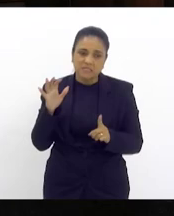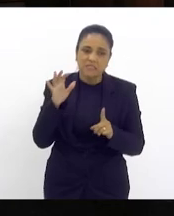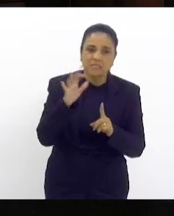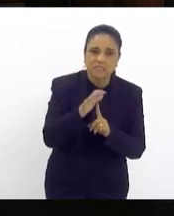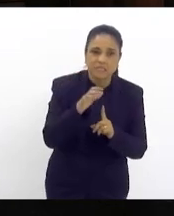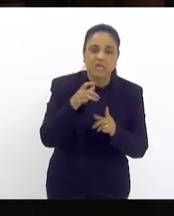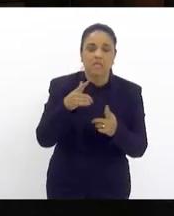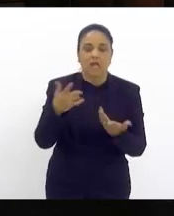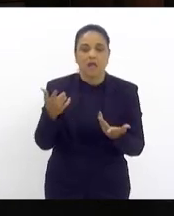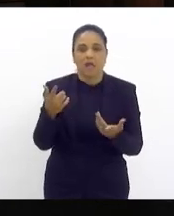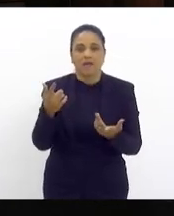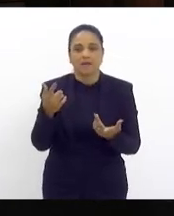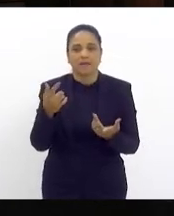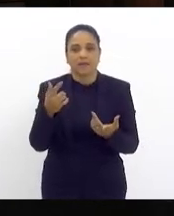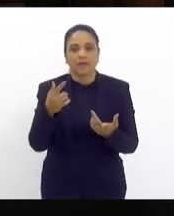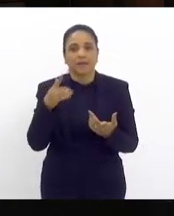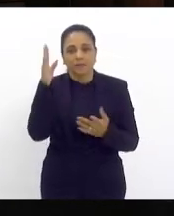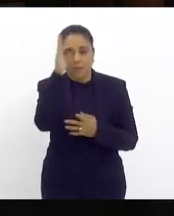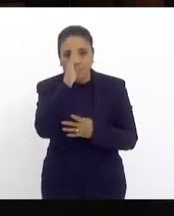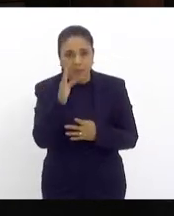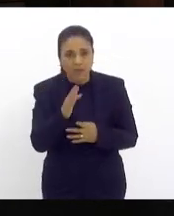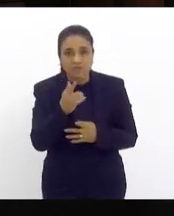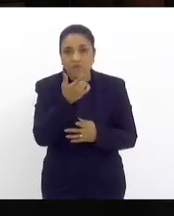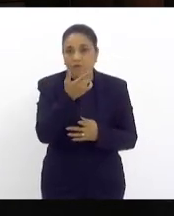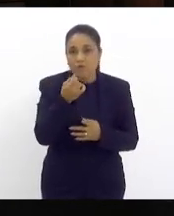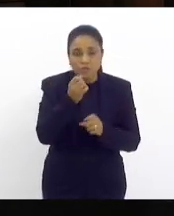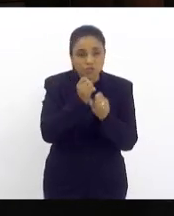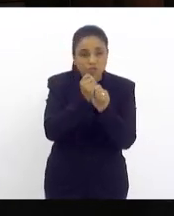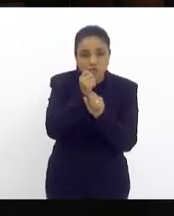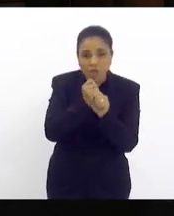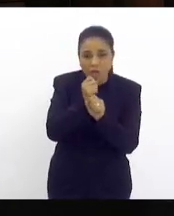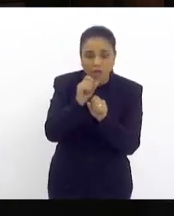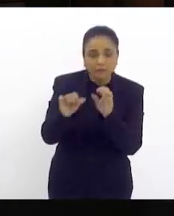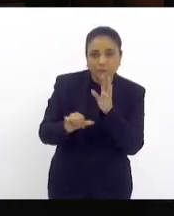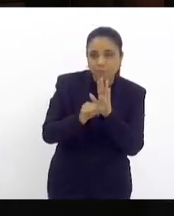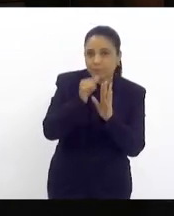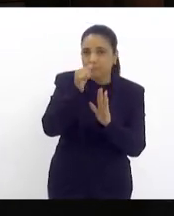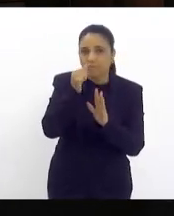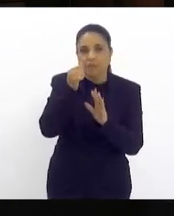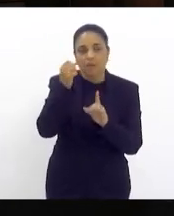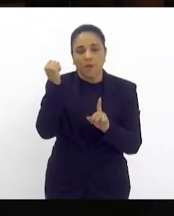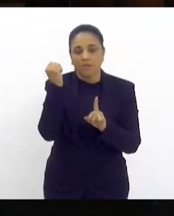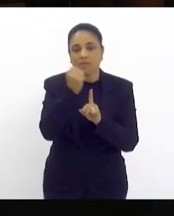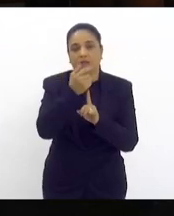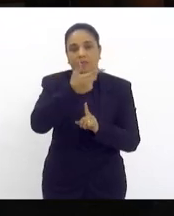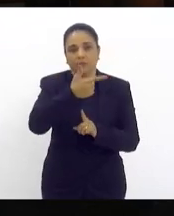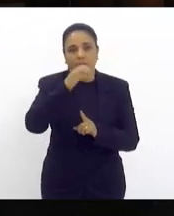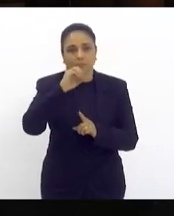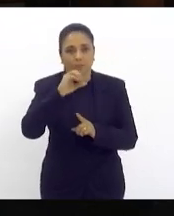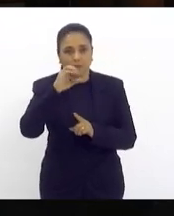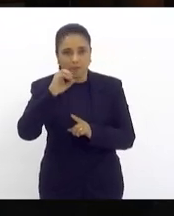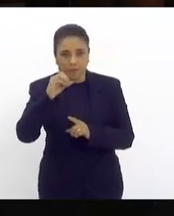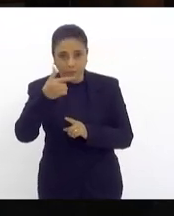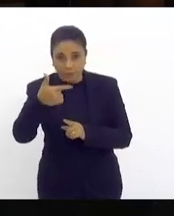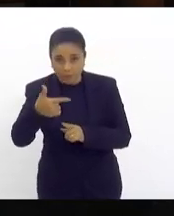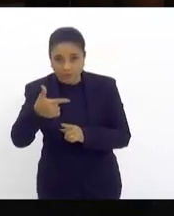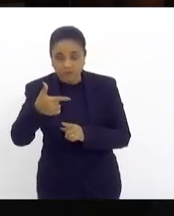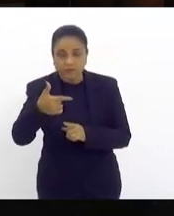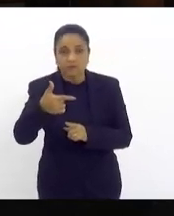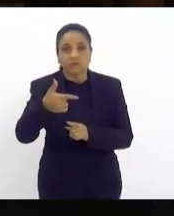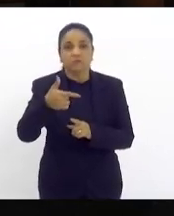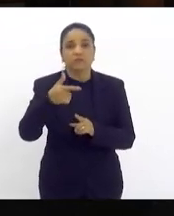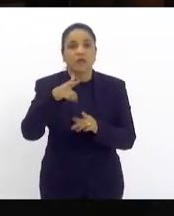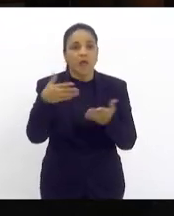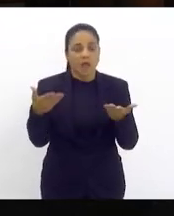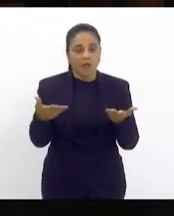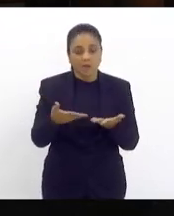no nosso país é um fenômeno de 20 anos o primeiro ataque ocorre em 2002 aqui mas somente